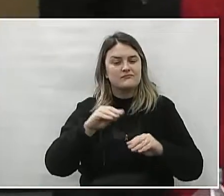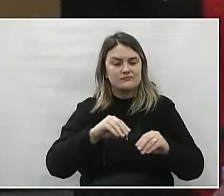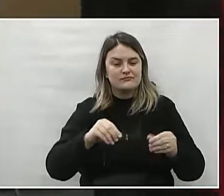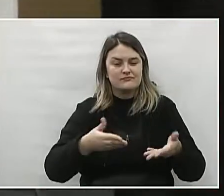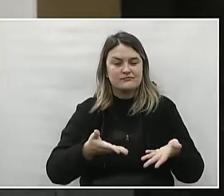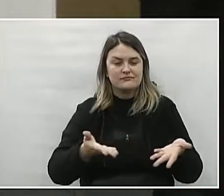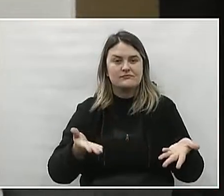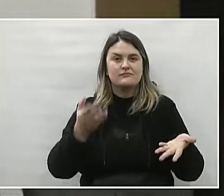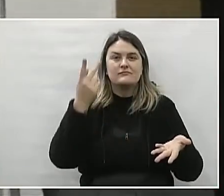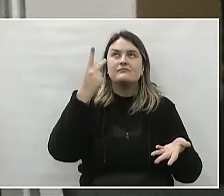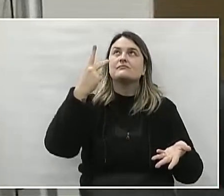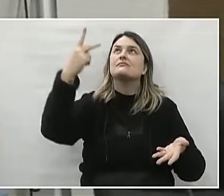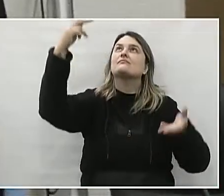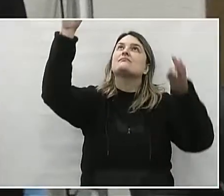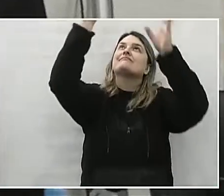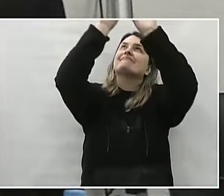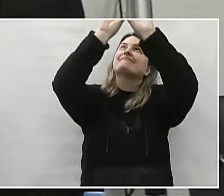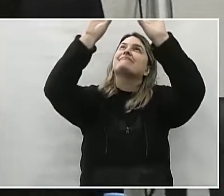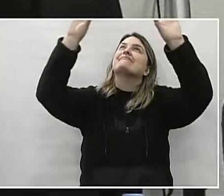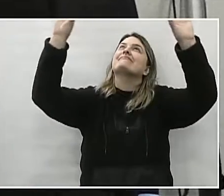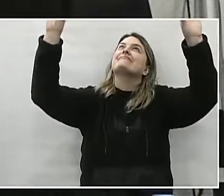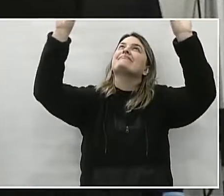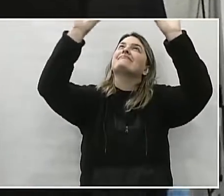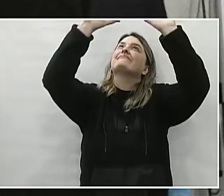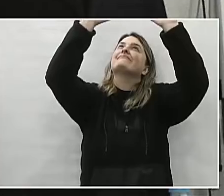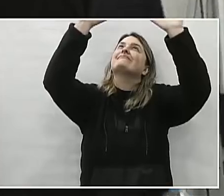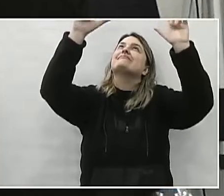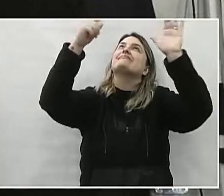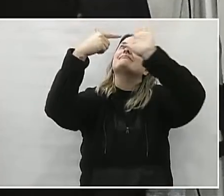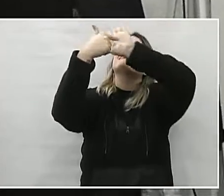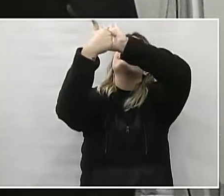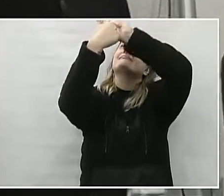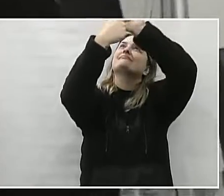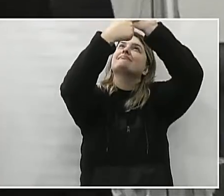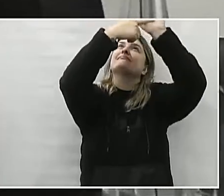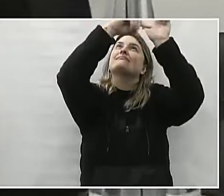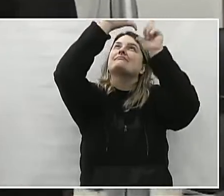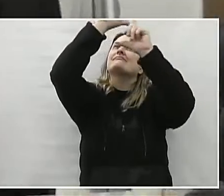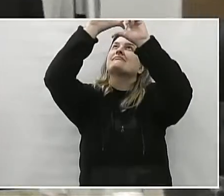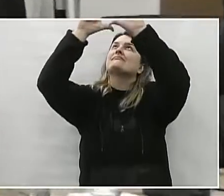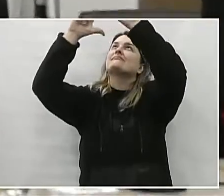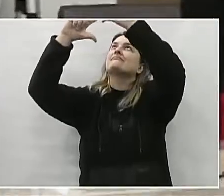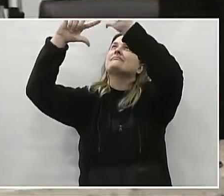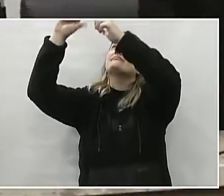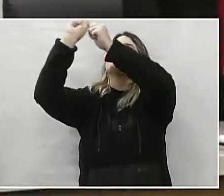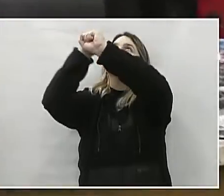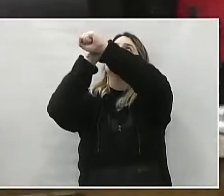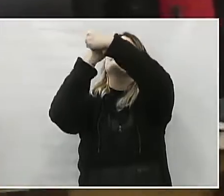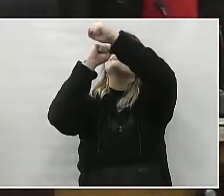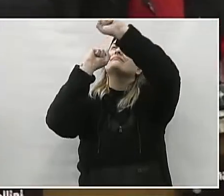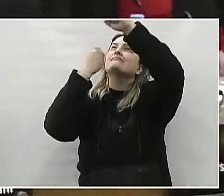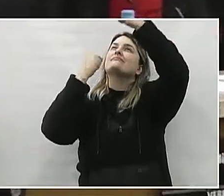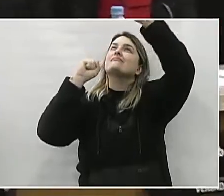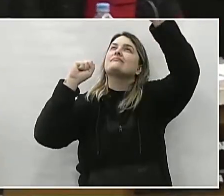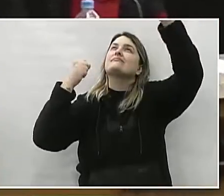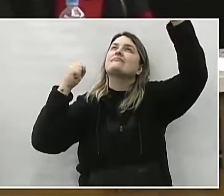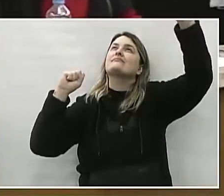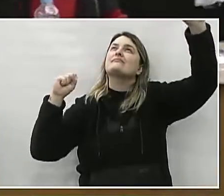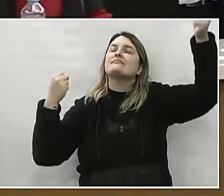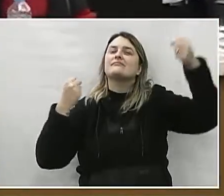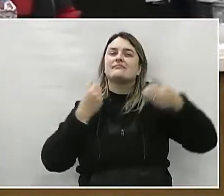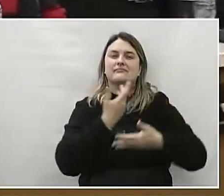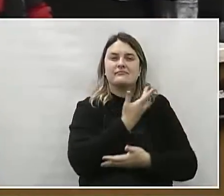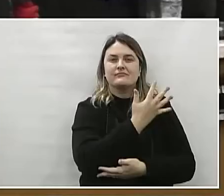de esperança a terra desce. Sim, teu formoso céu, risonho límpido, a imagem do